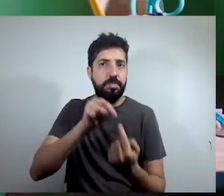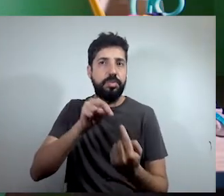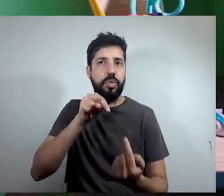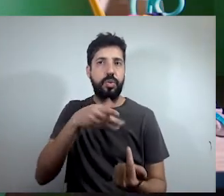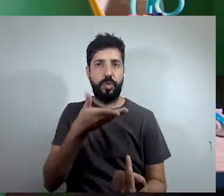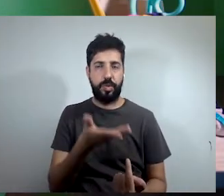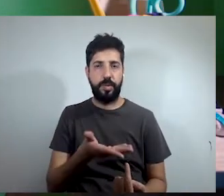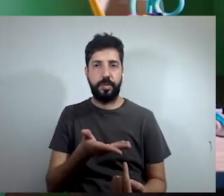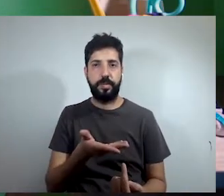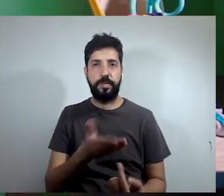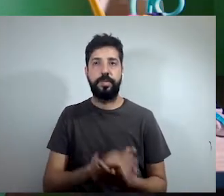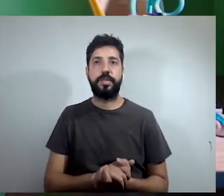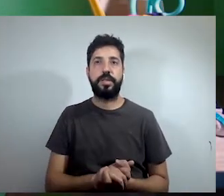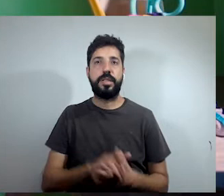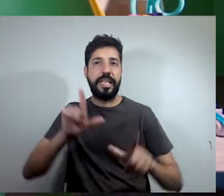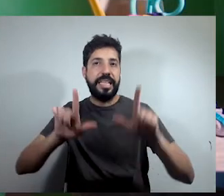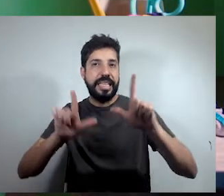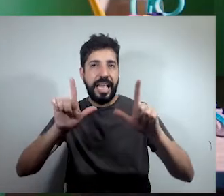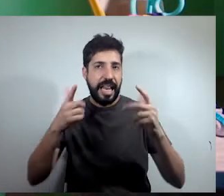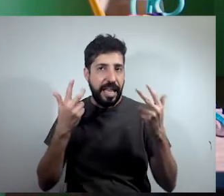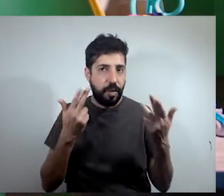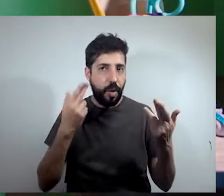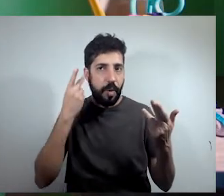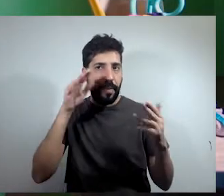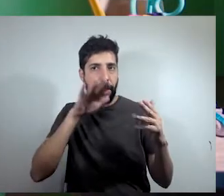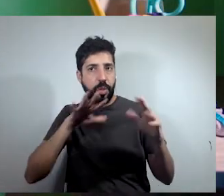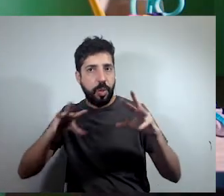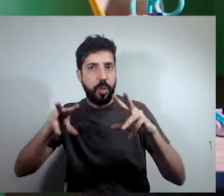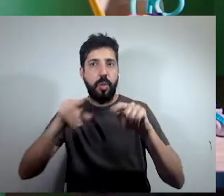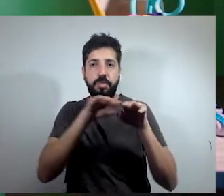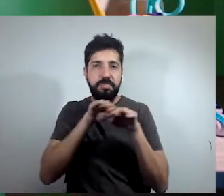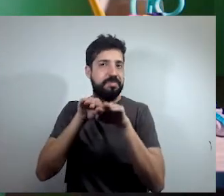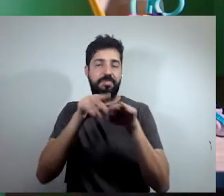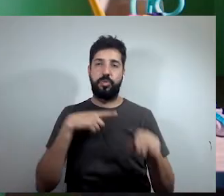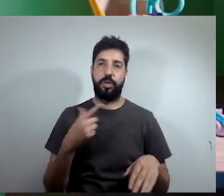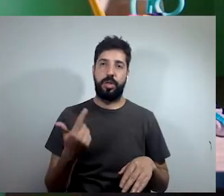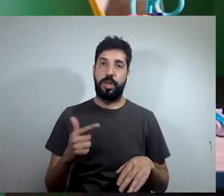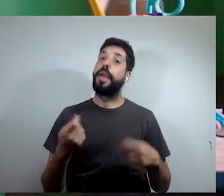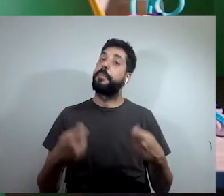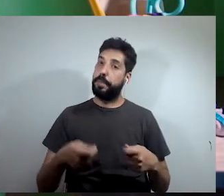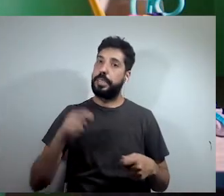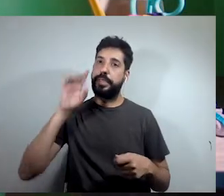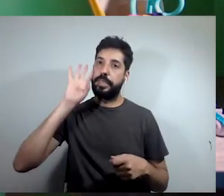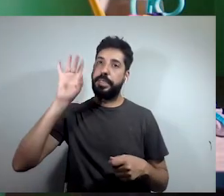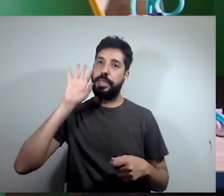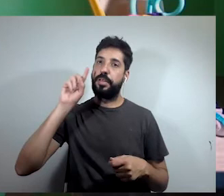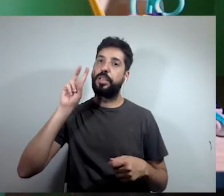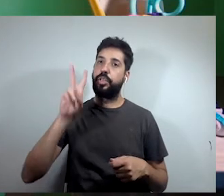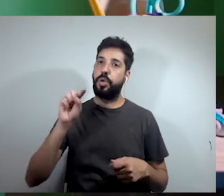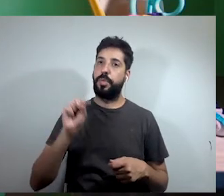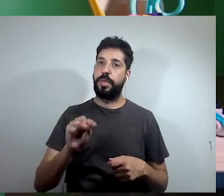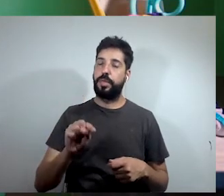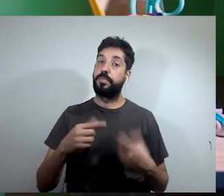que a tela não é igual para todos. Então a gente precisa sempre refletir sobre isso.